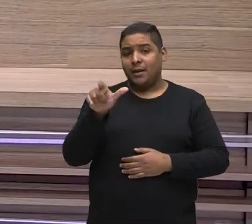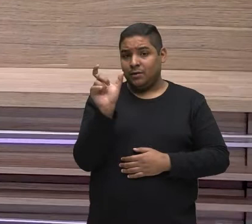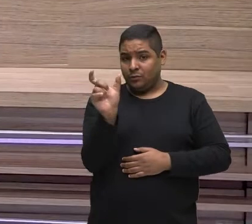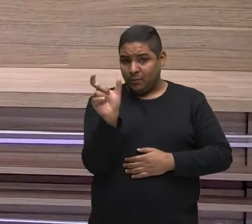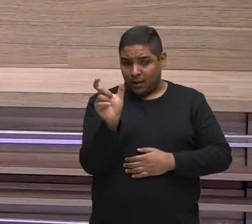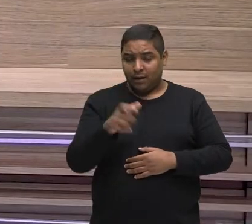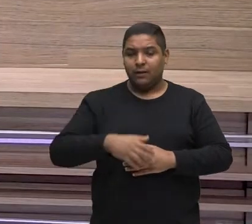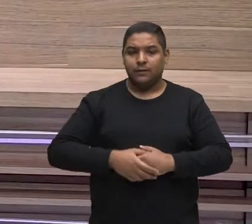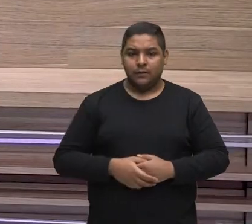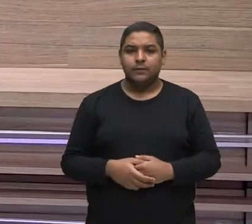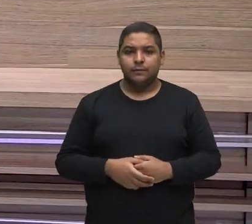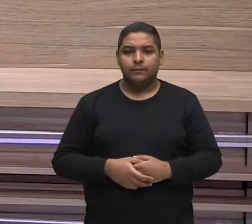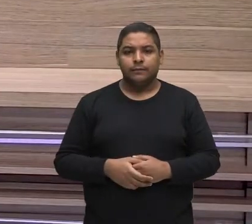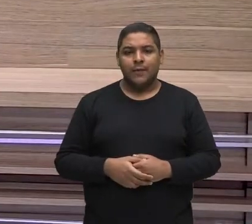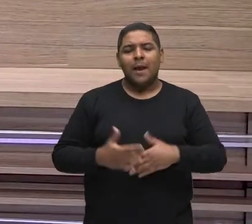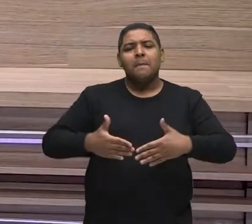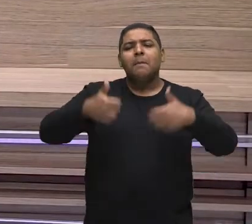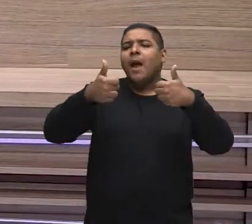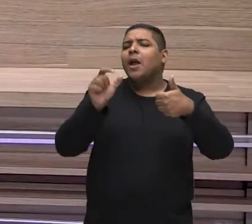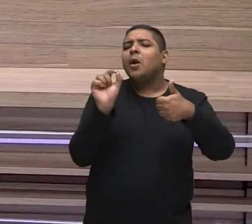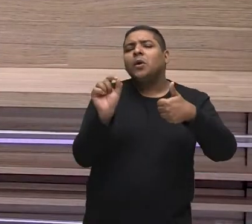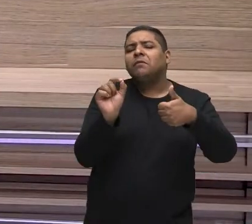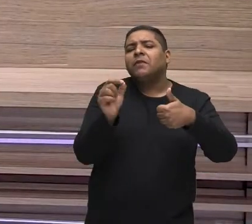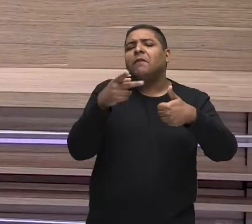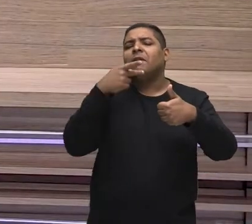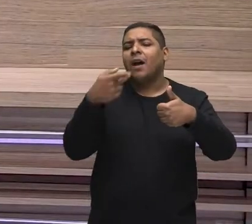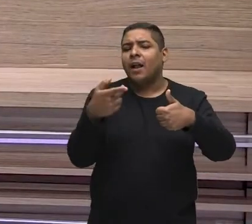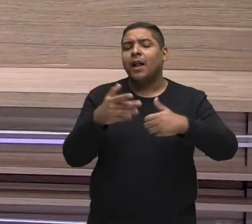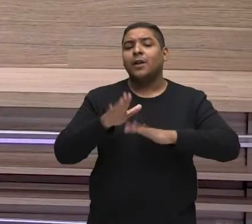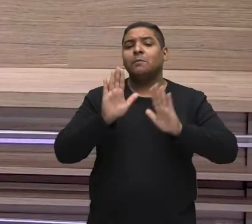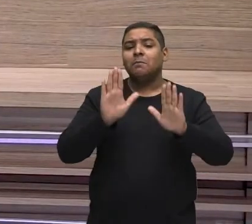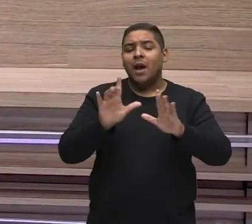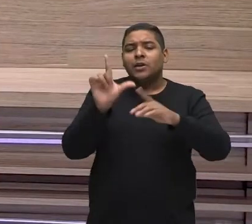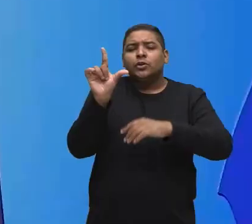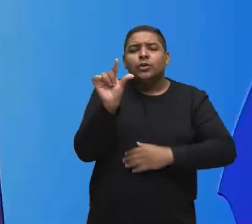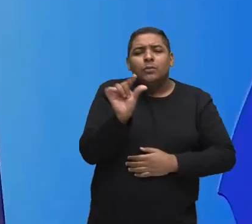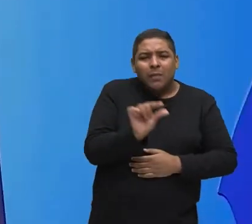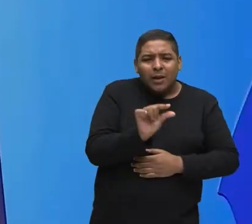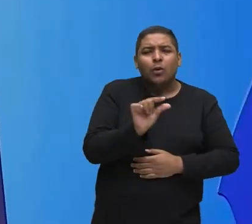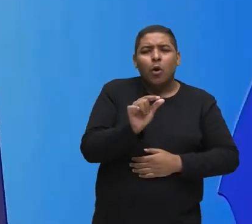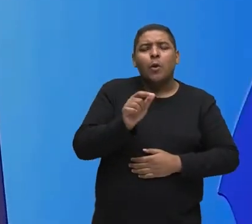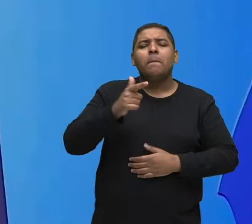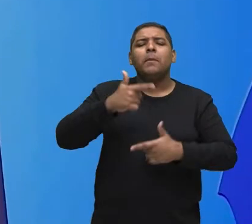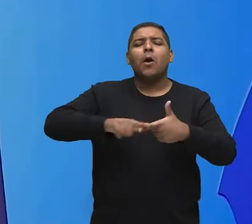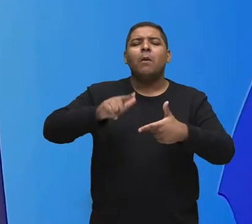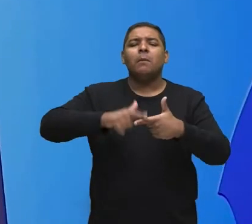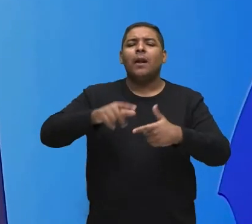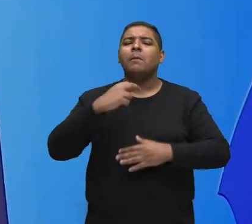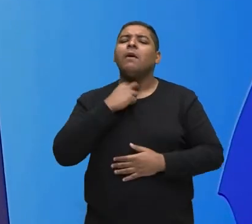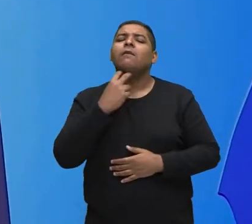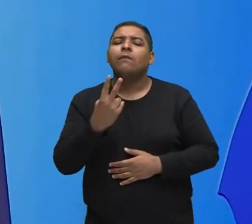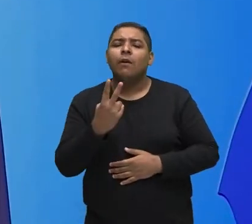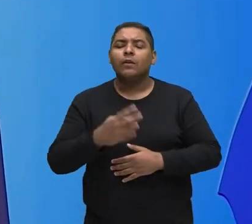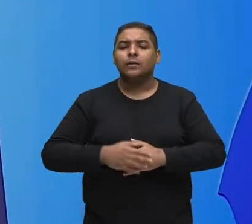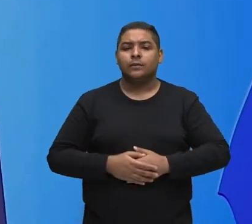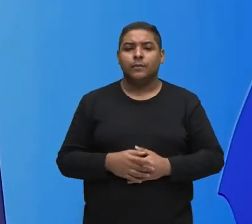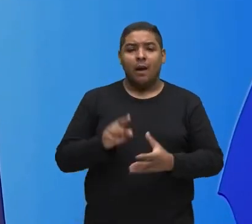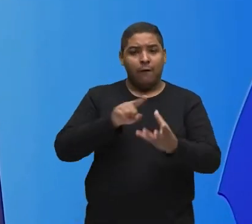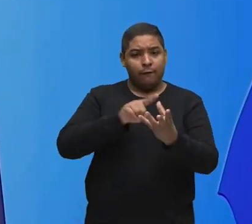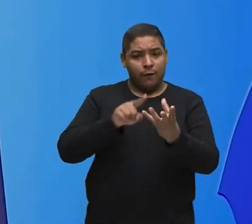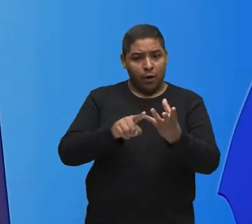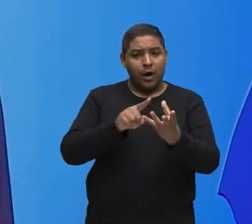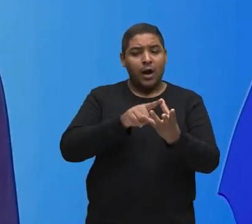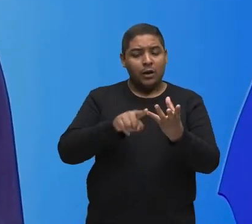não apenas o que vai ser dito, mas reduz os impactos na voz. Com as vogais, execute